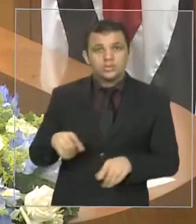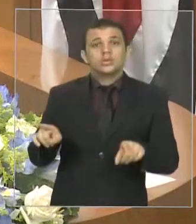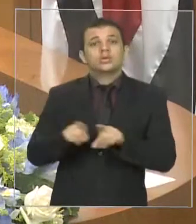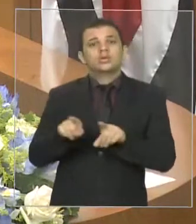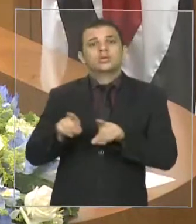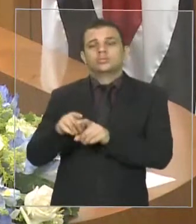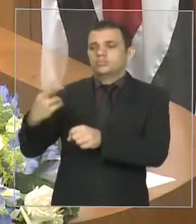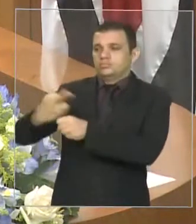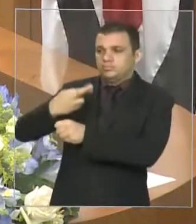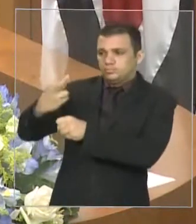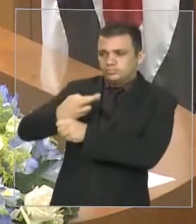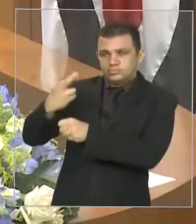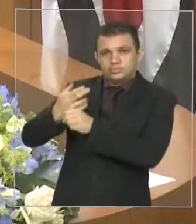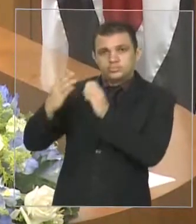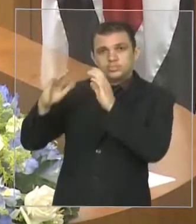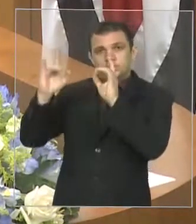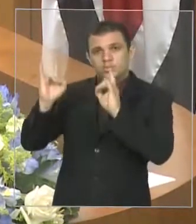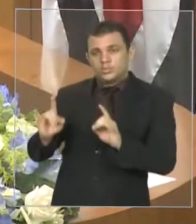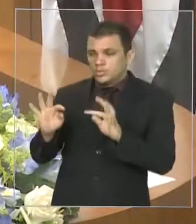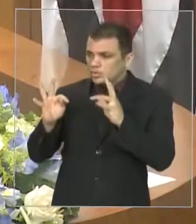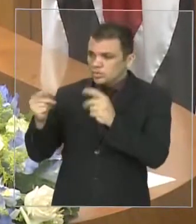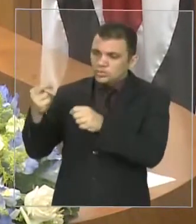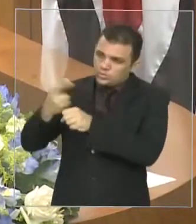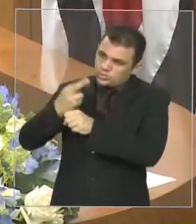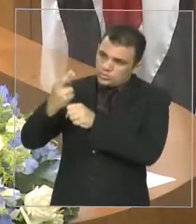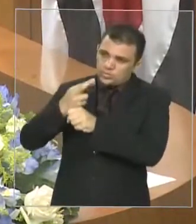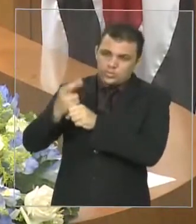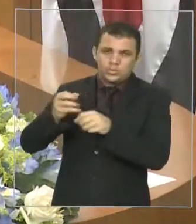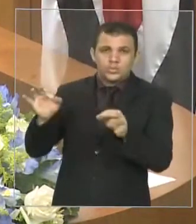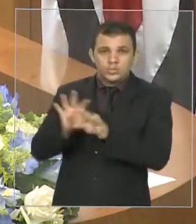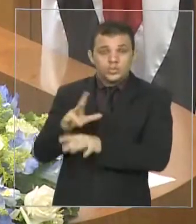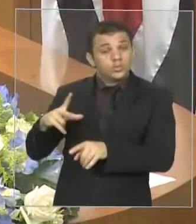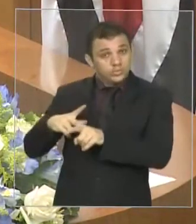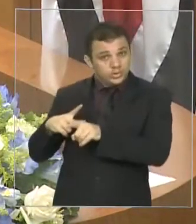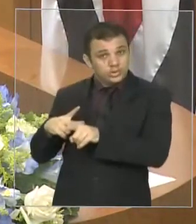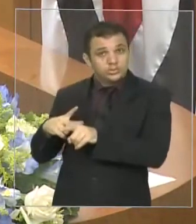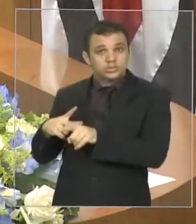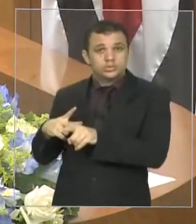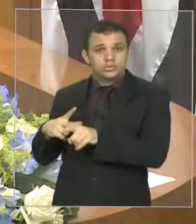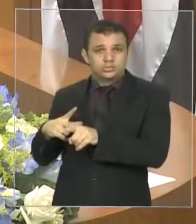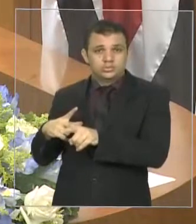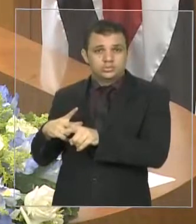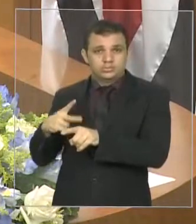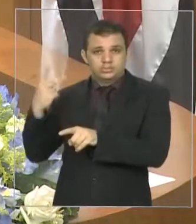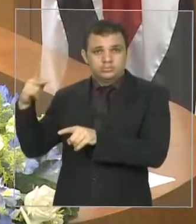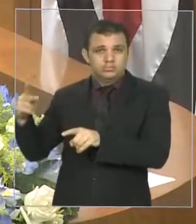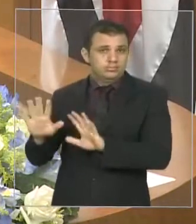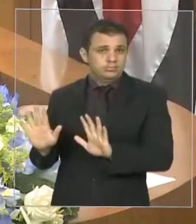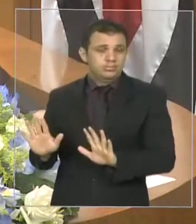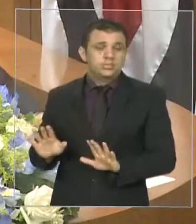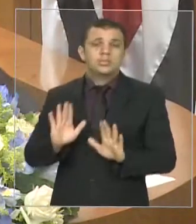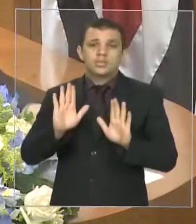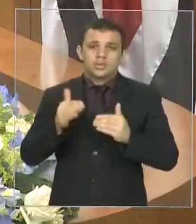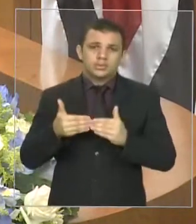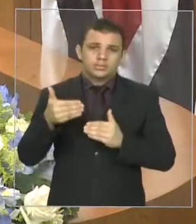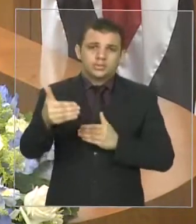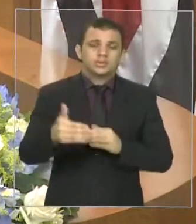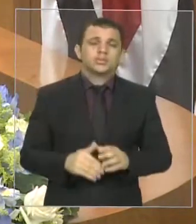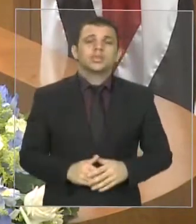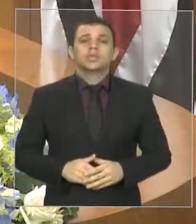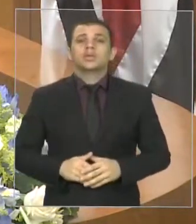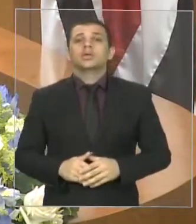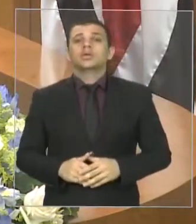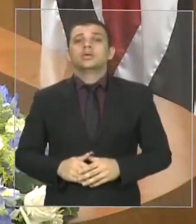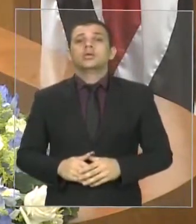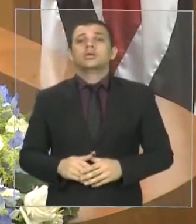porque reformou o prédio todinho para o particular que estava lá. Mas eu vou mais à frente, já que o governo é legalista. E volto a